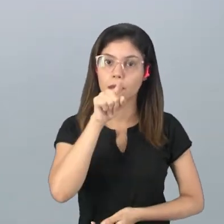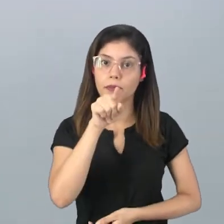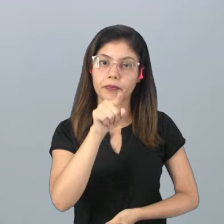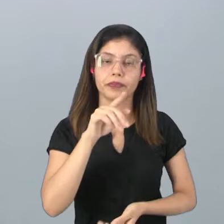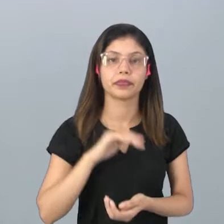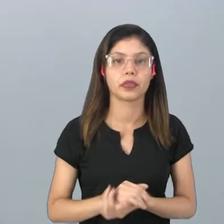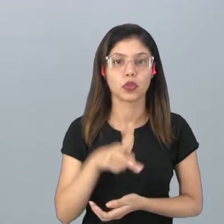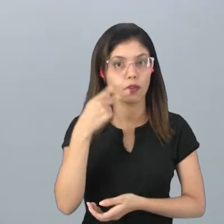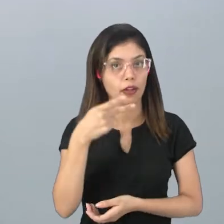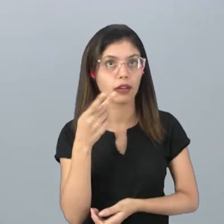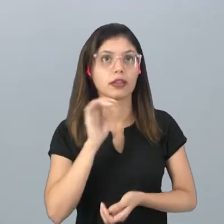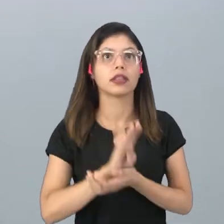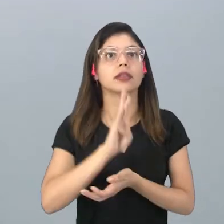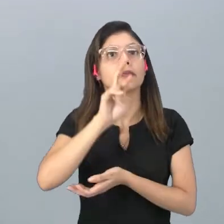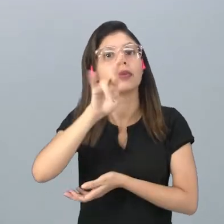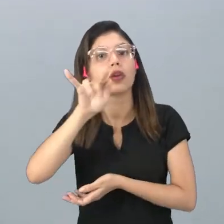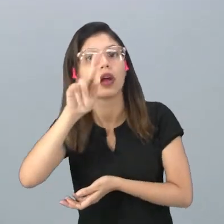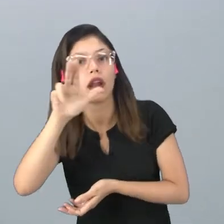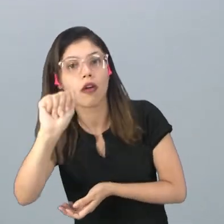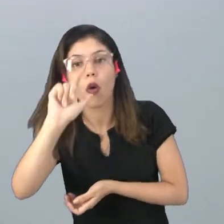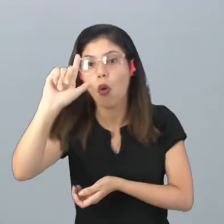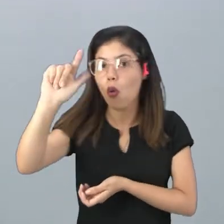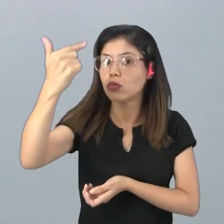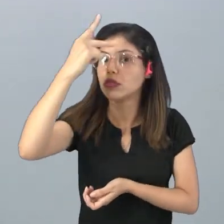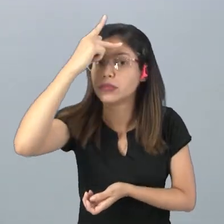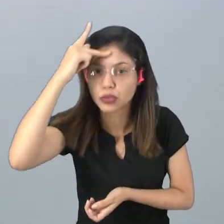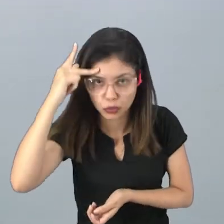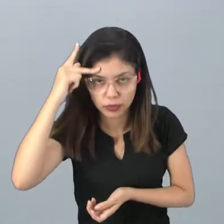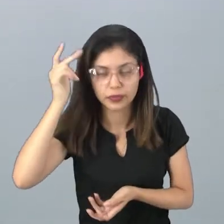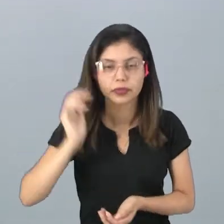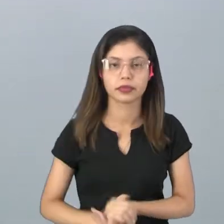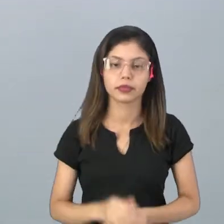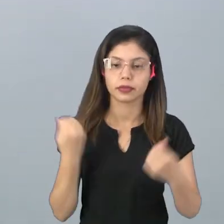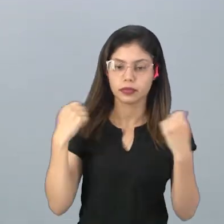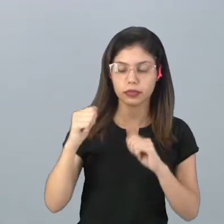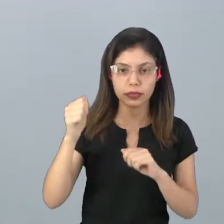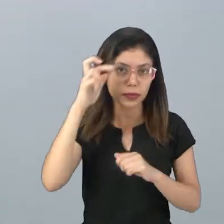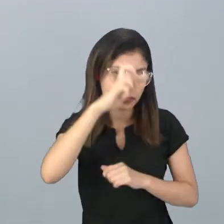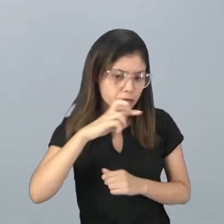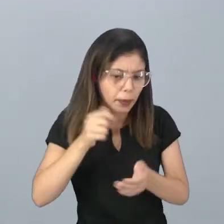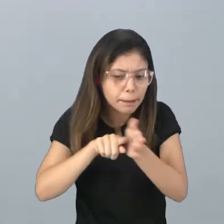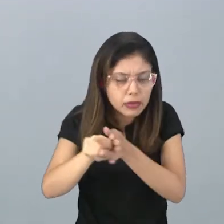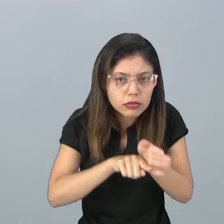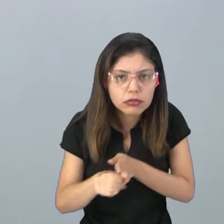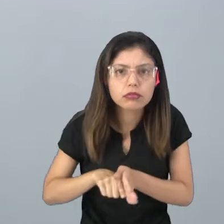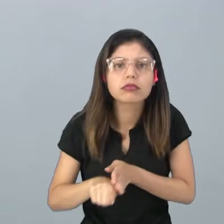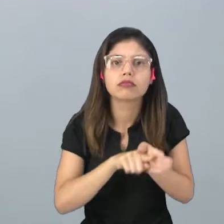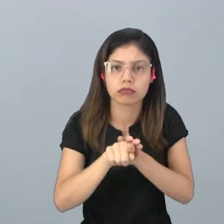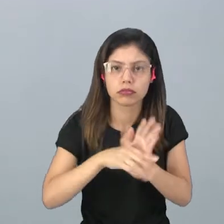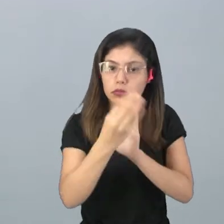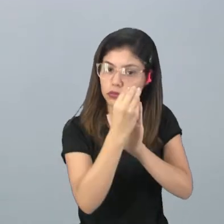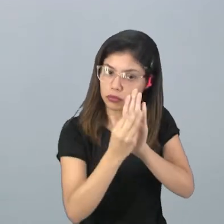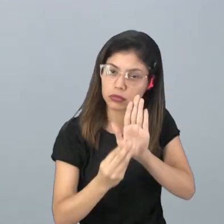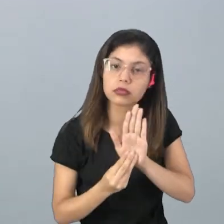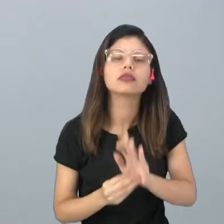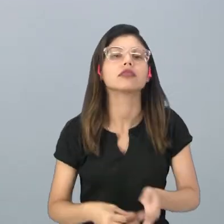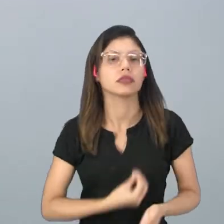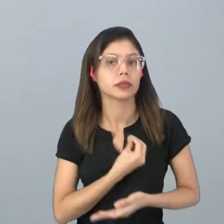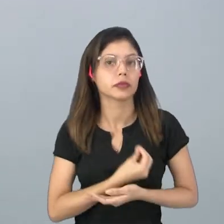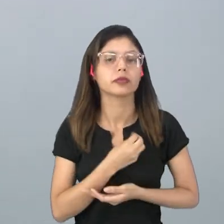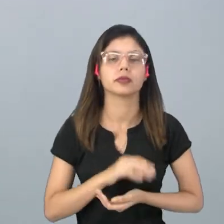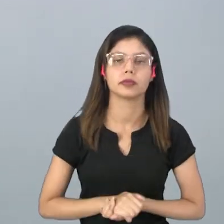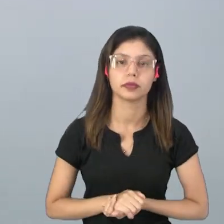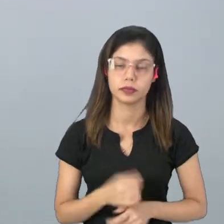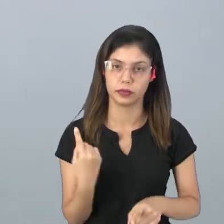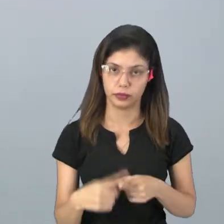No caso aqui, eu estou falando da biografia, então eu estou falando da vida de outra pessoa. Então é interessante eu fazer essa pesquisa sobre dados